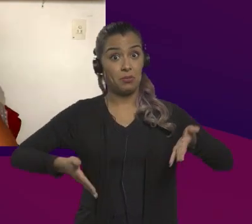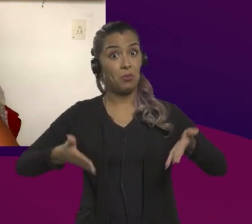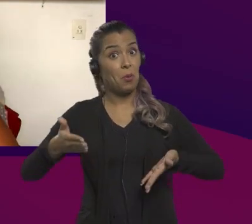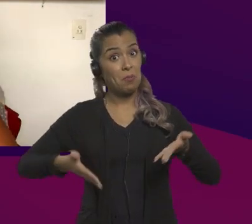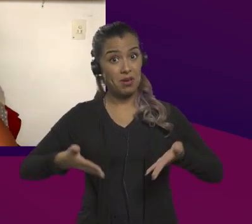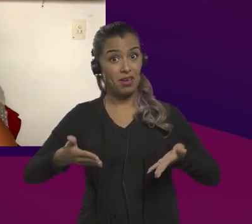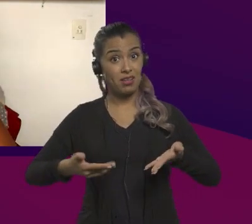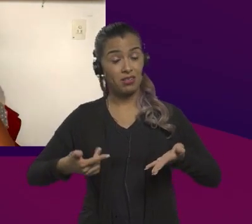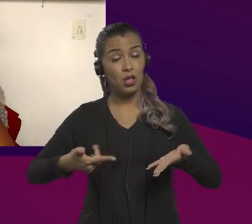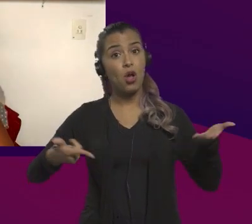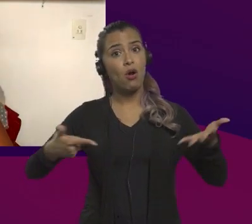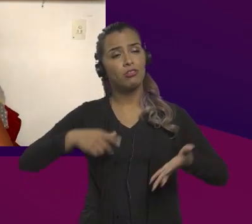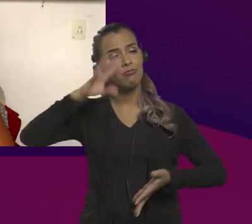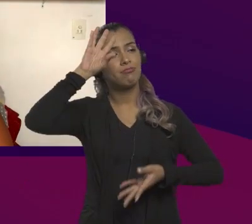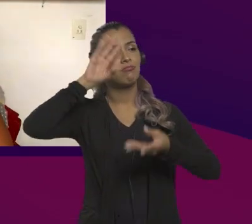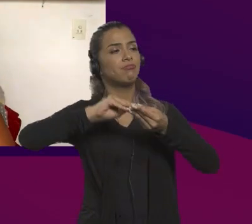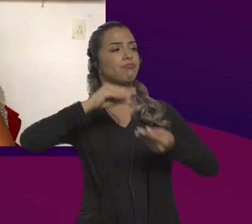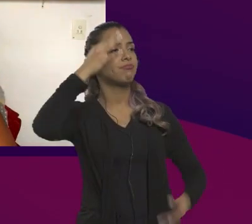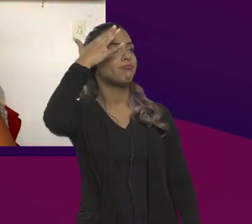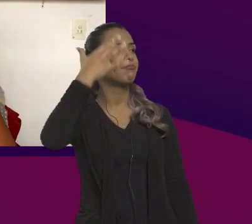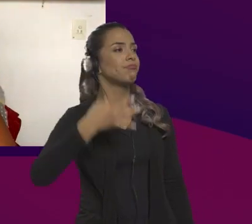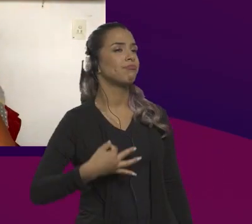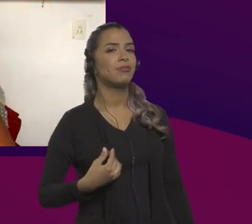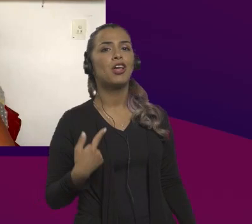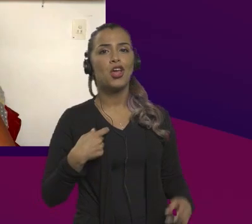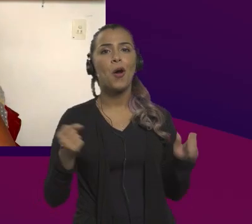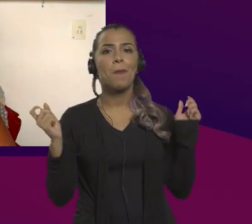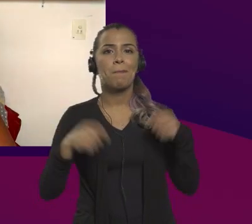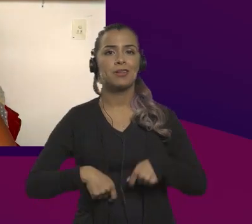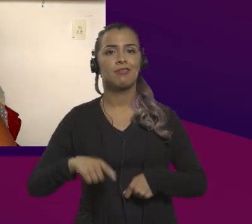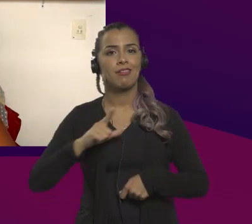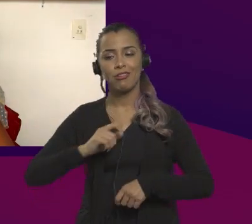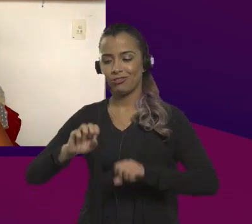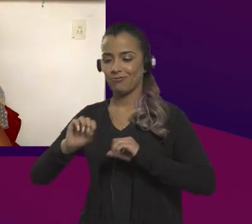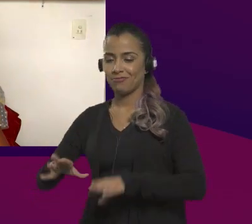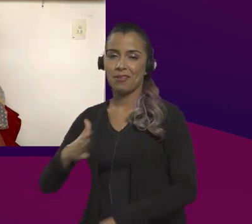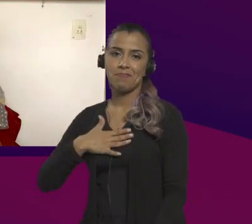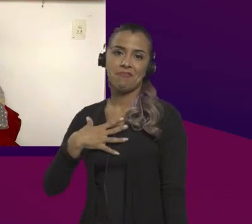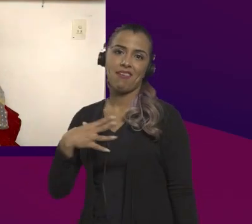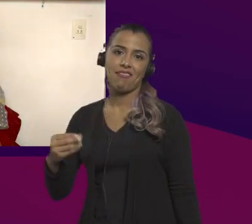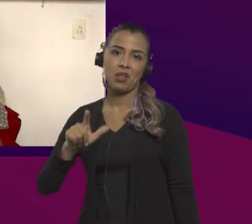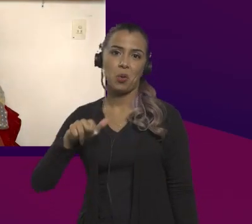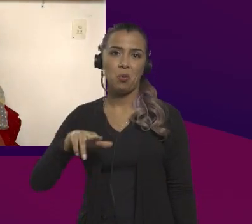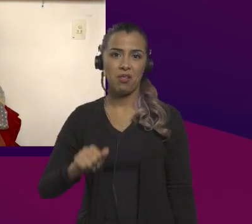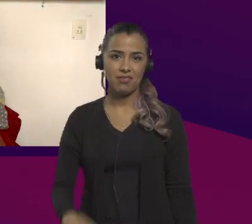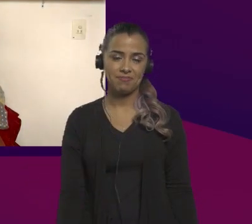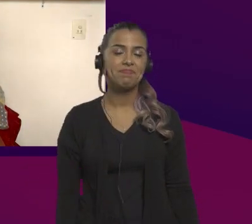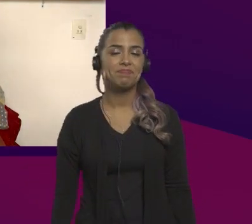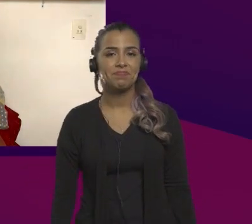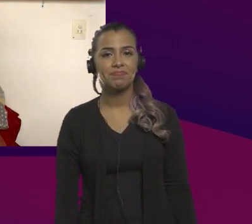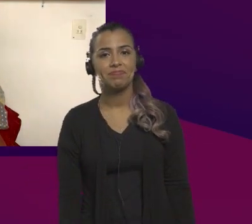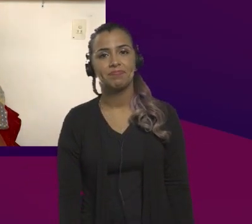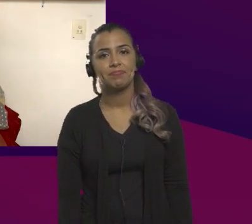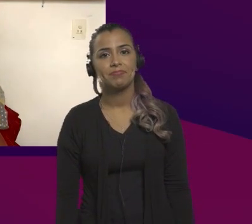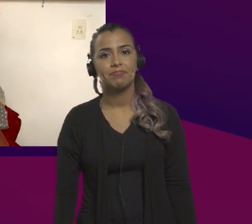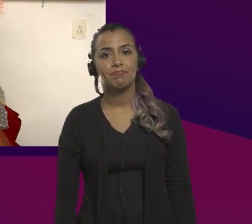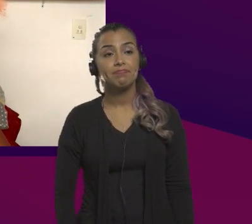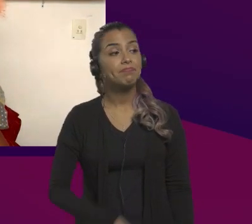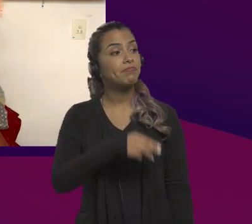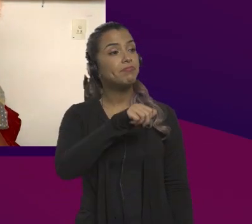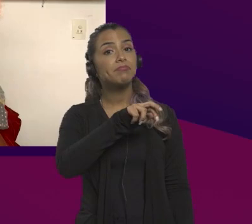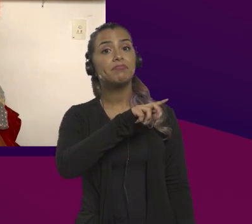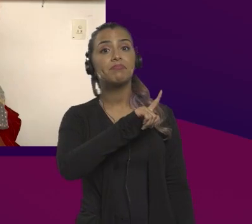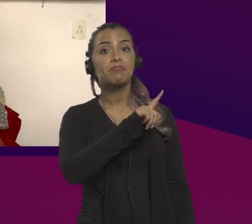e eu entendo isso, eu posso, vou poder falar isso para a Luna, com certeza. Marcela. Bom, eu